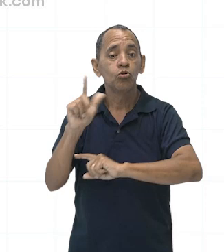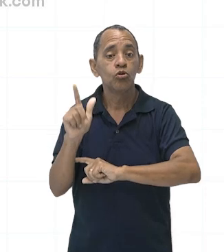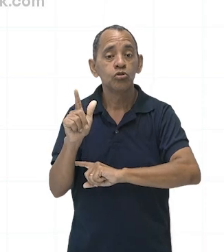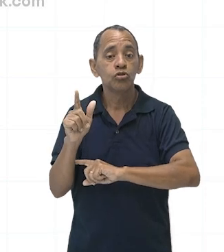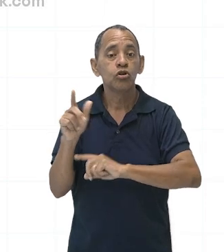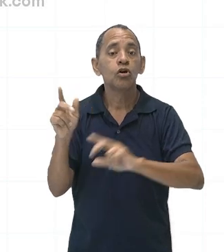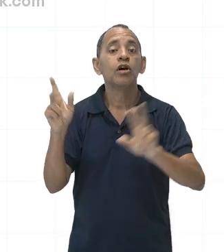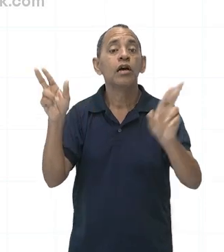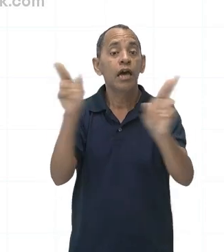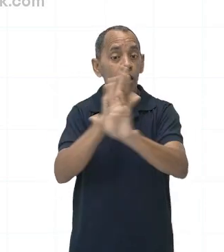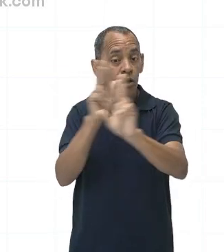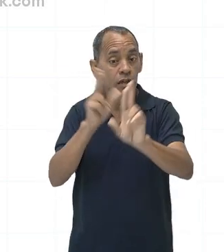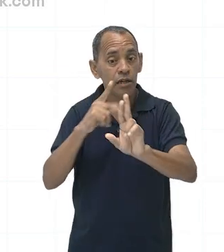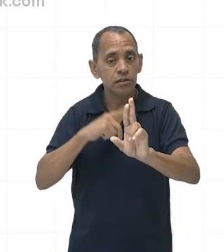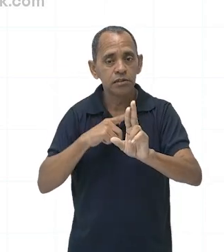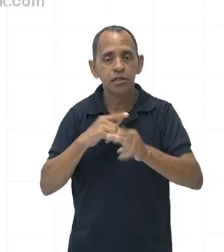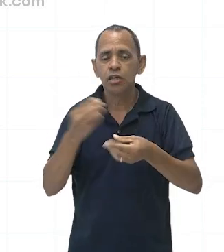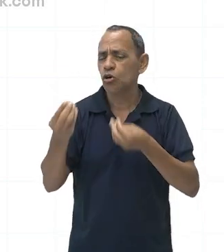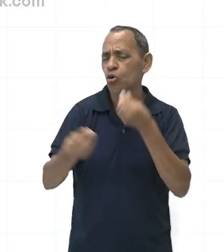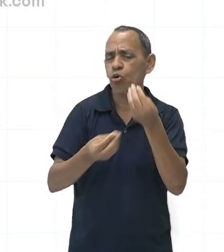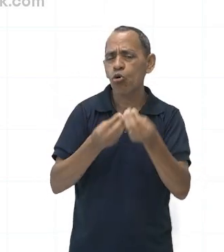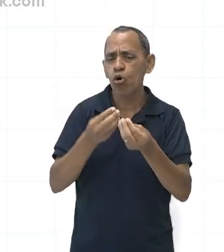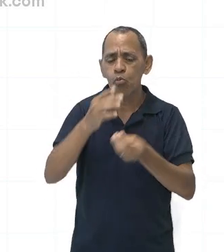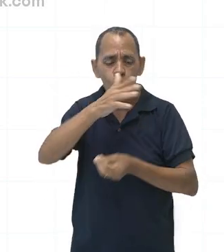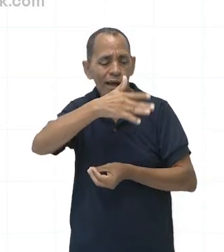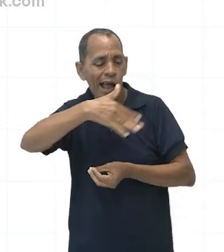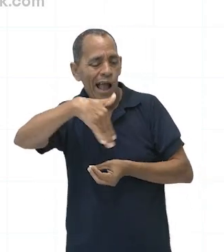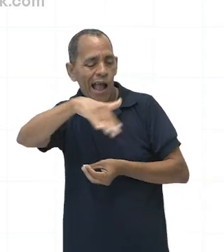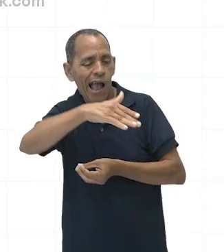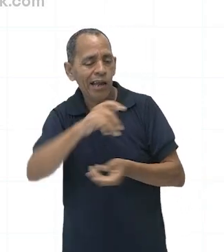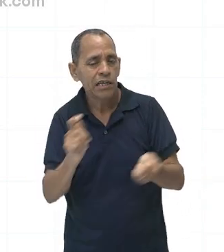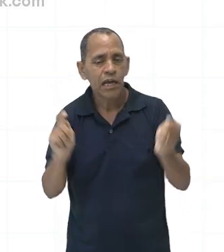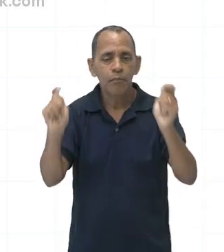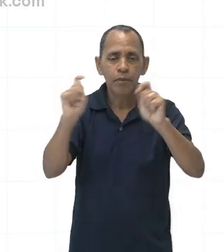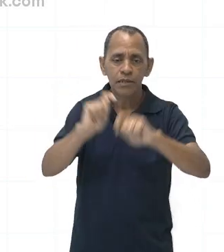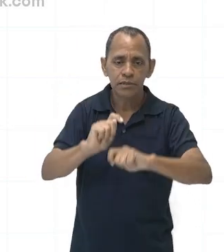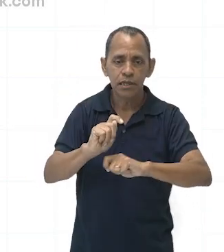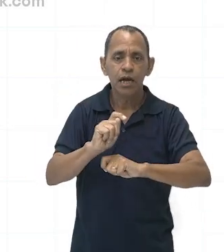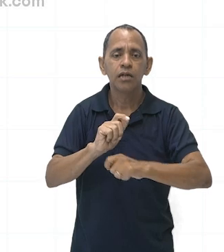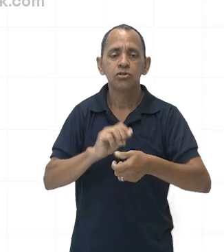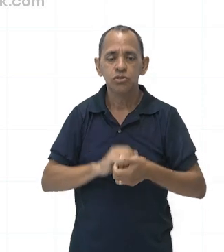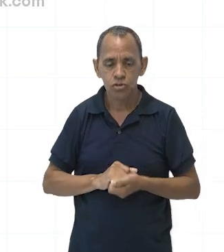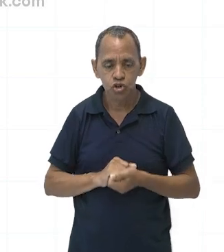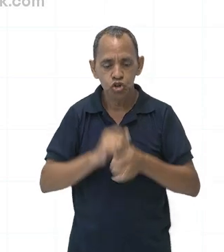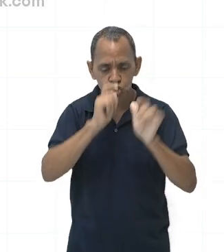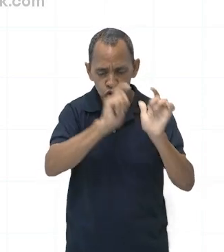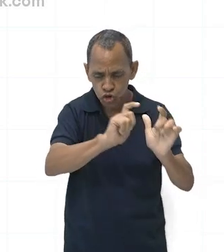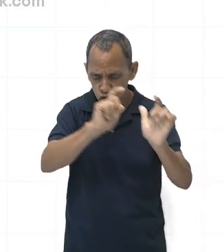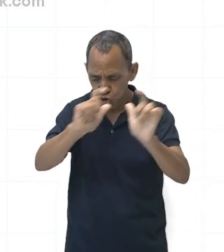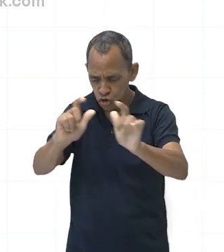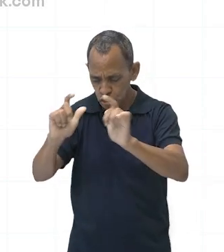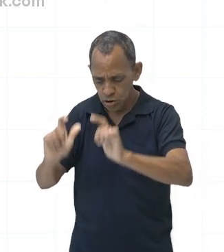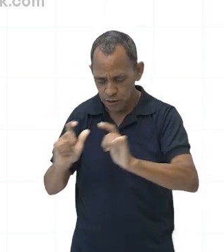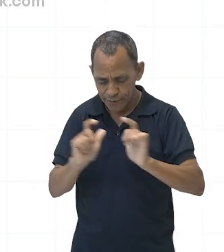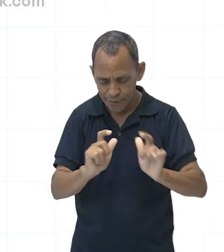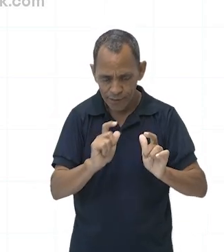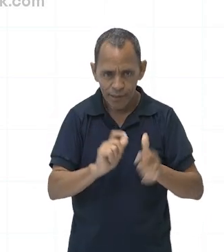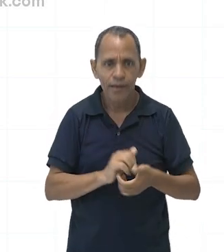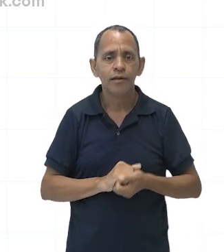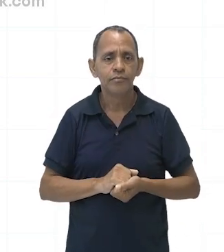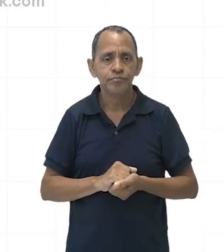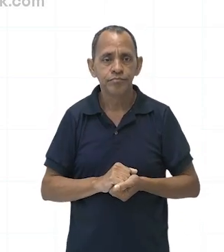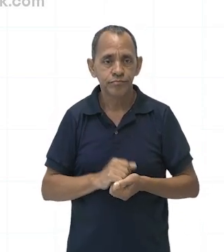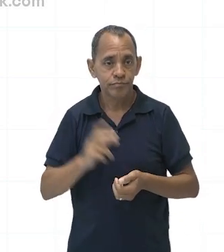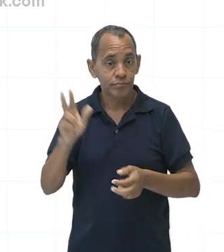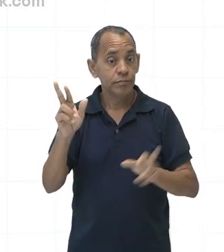relacionada à nossa noção de espaço, que é a capacidade de situar-se. Refere-se ao